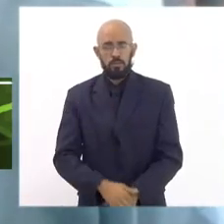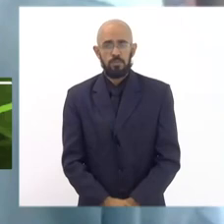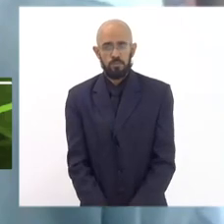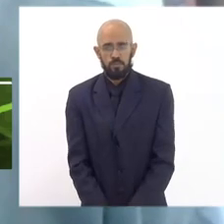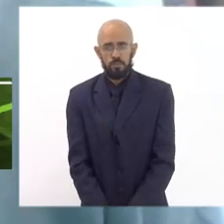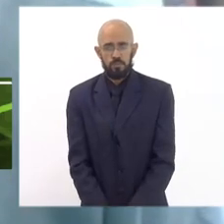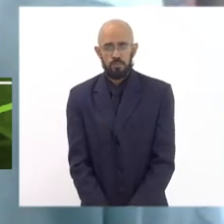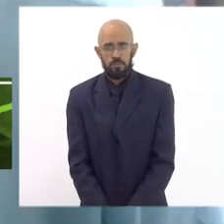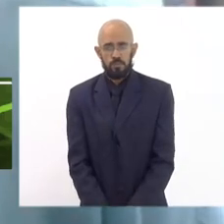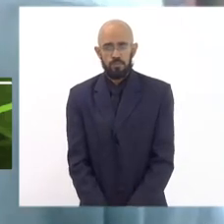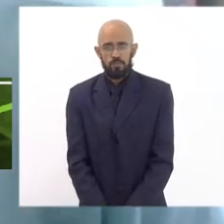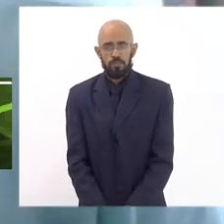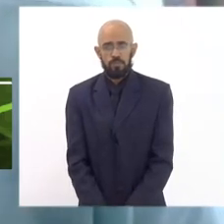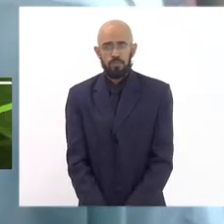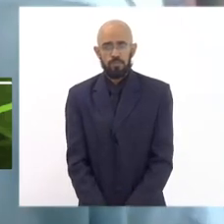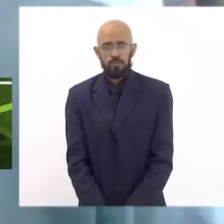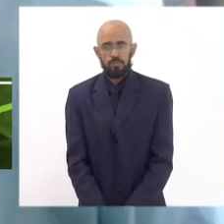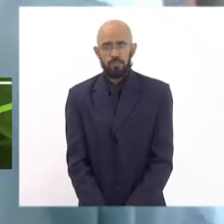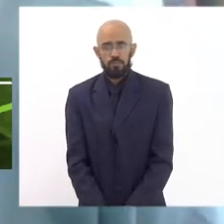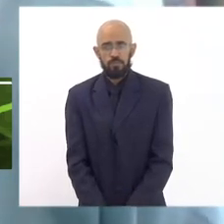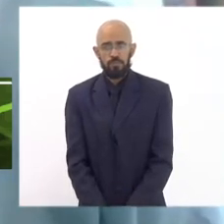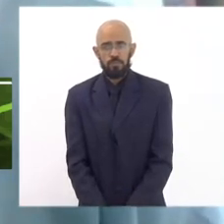Rosenberg Reis. Pela ordem, senhor presidente.